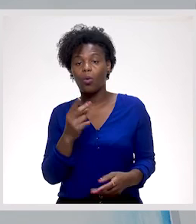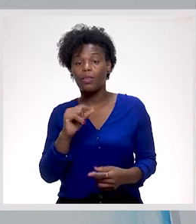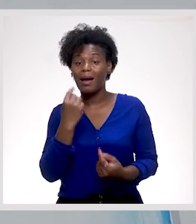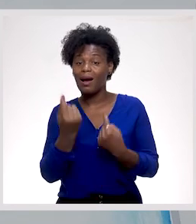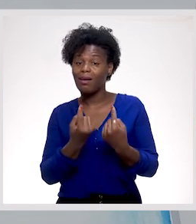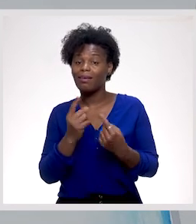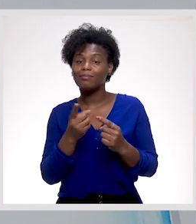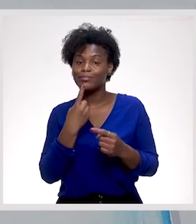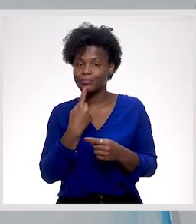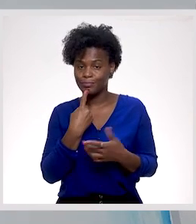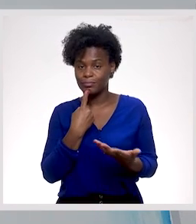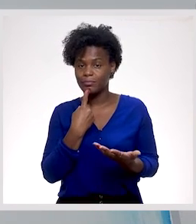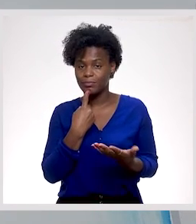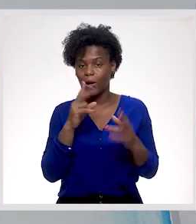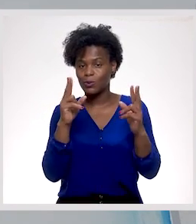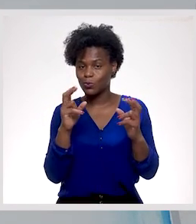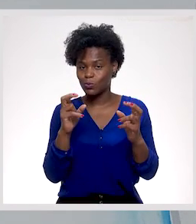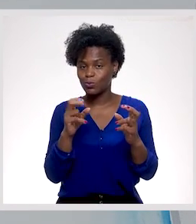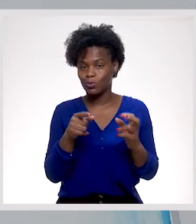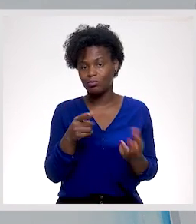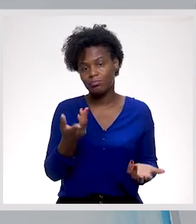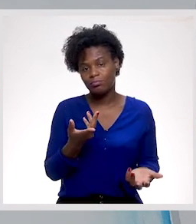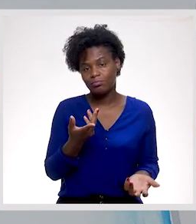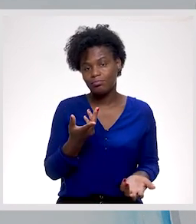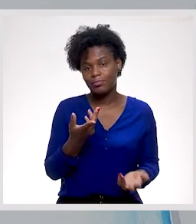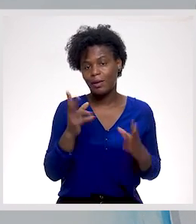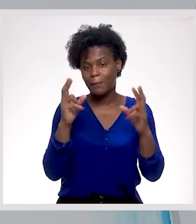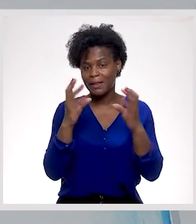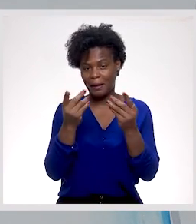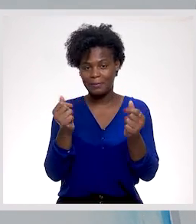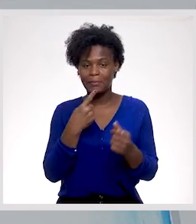alguém que entende do assunto e da matéria.